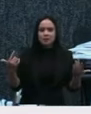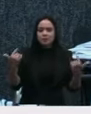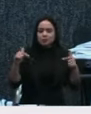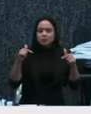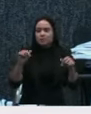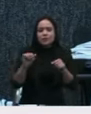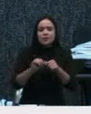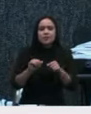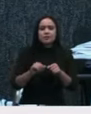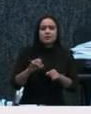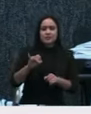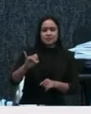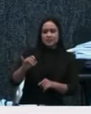deveriam ter feito se é que não deveriam ter feito